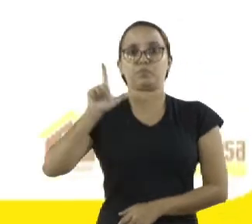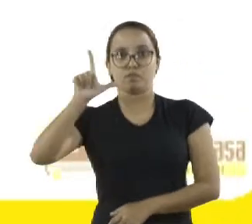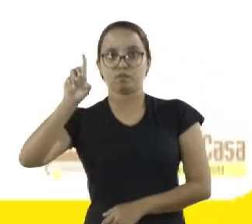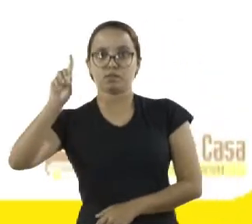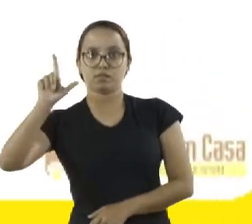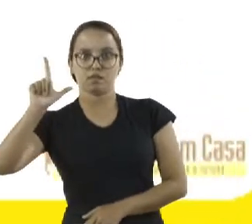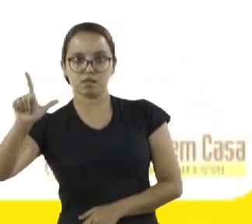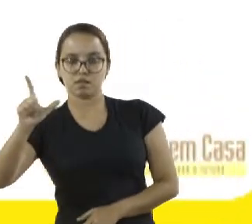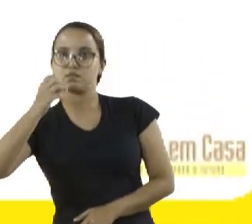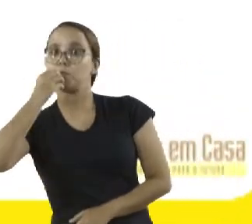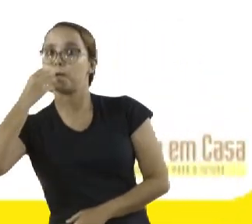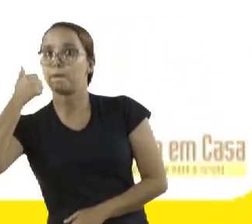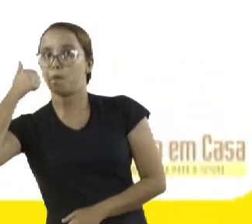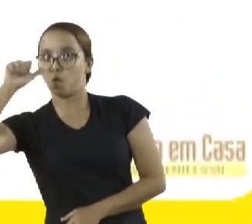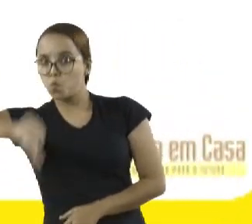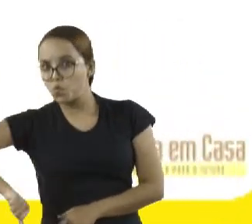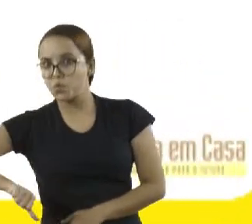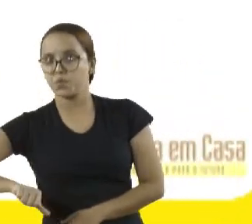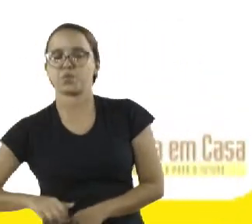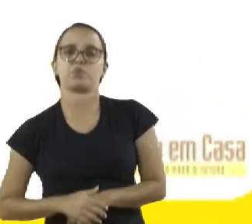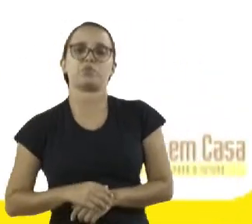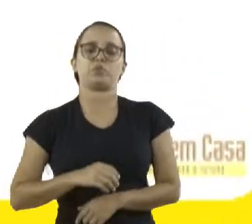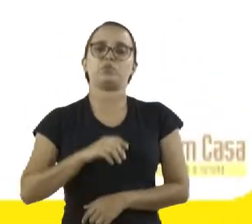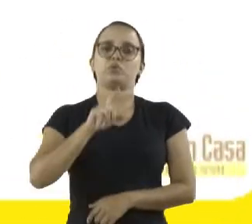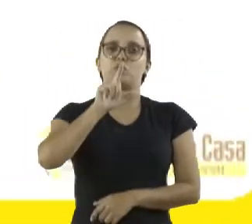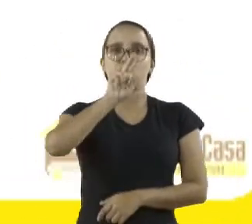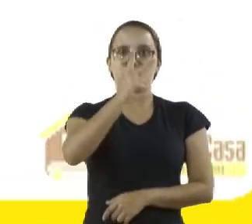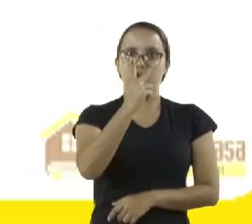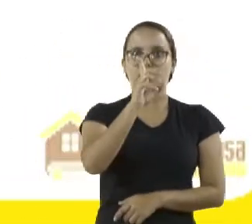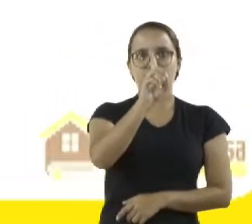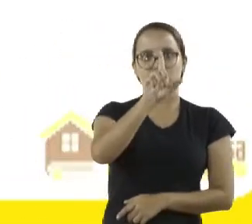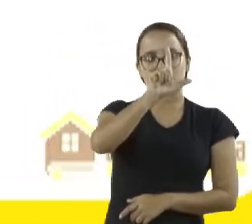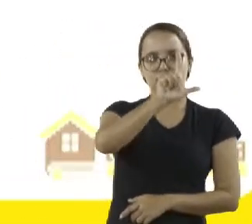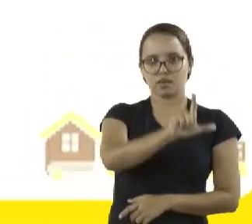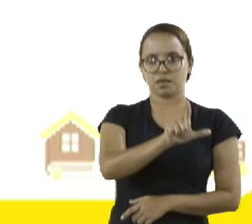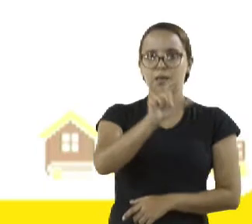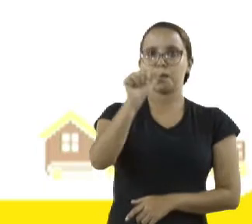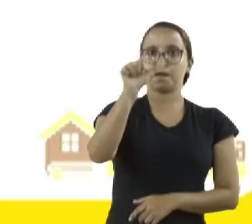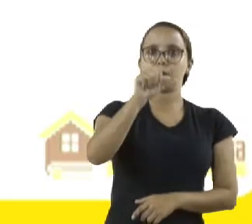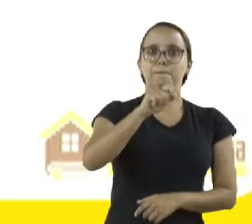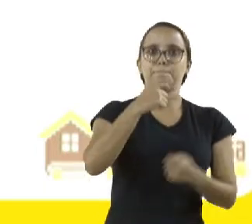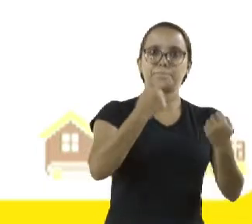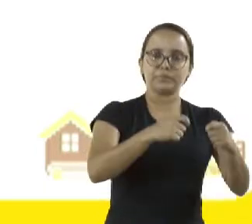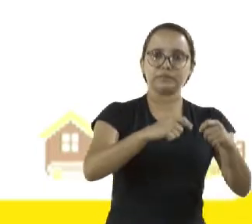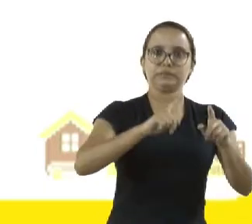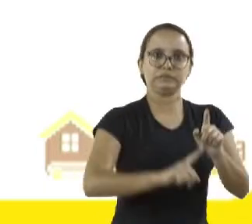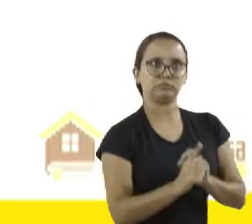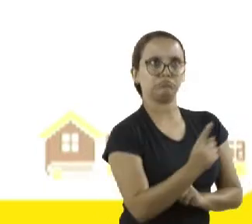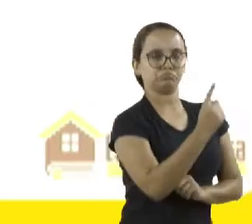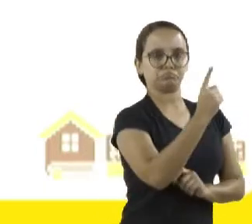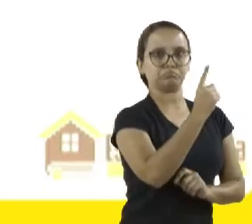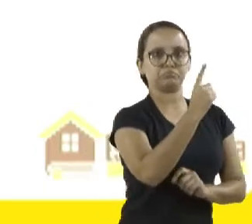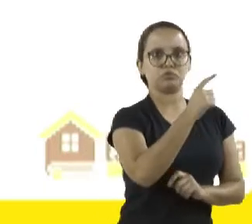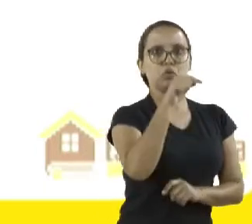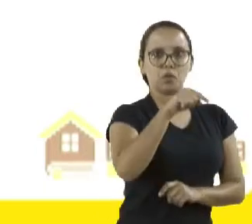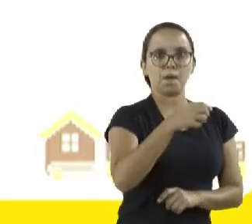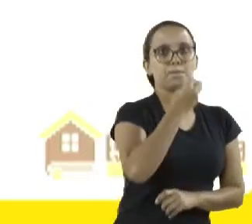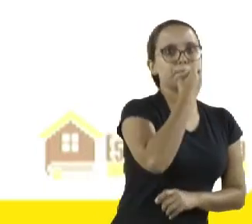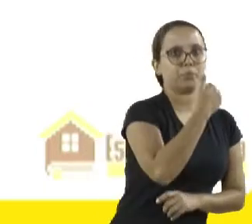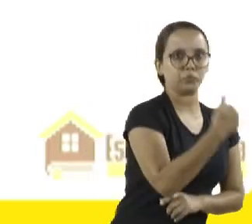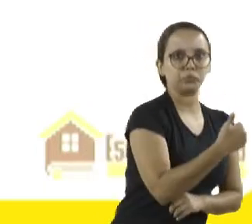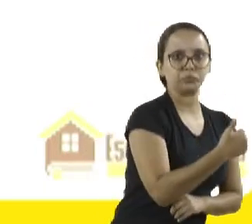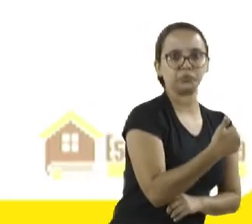alto. O HDL baixo, o HDL tem que estar alto. O HDL é